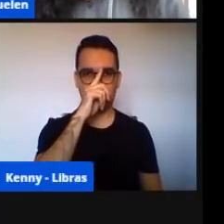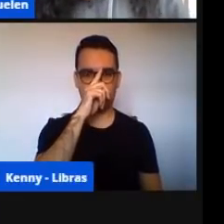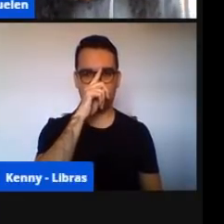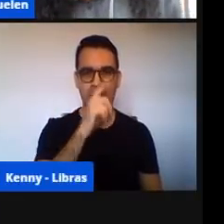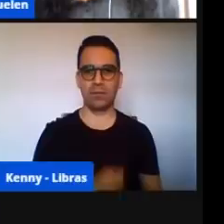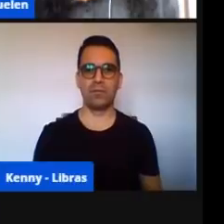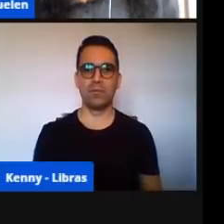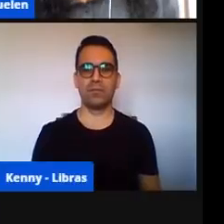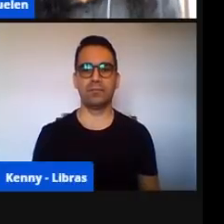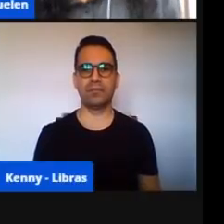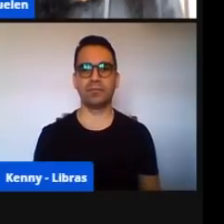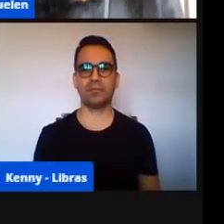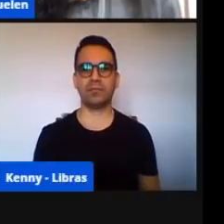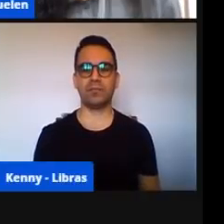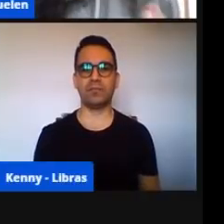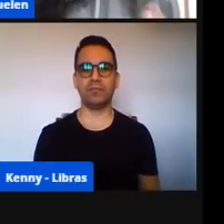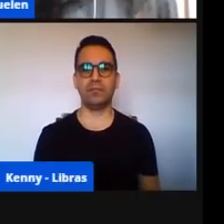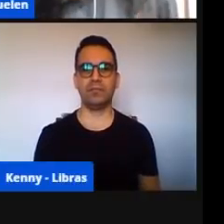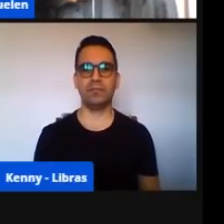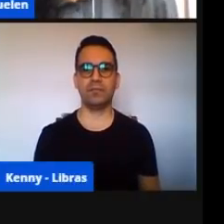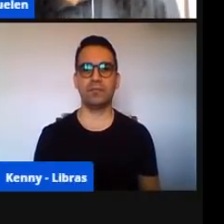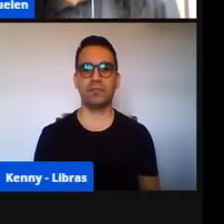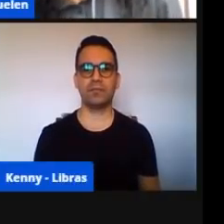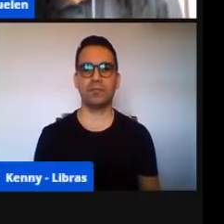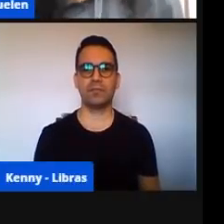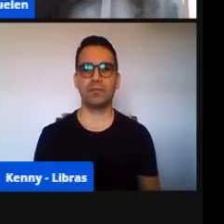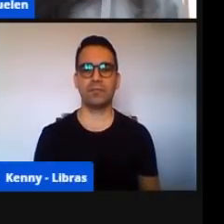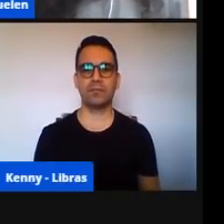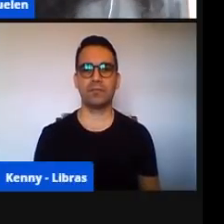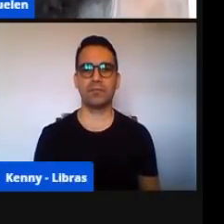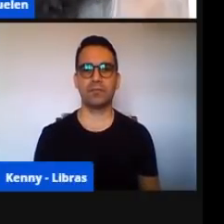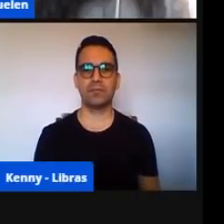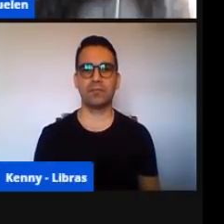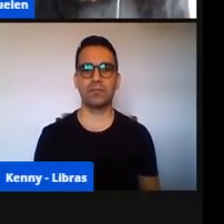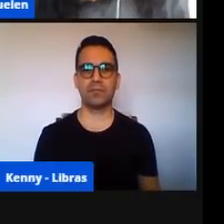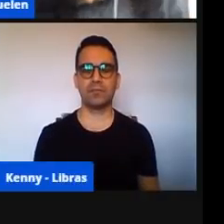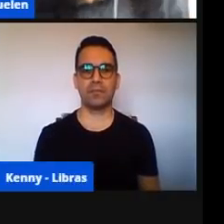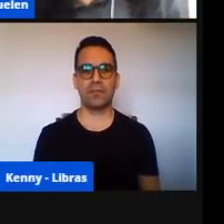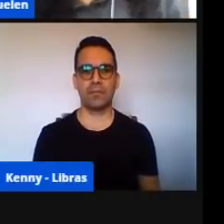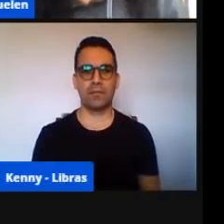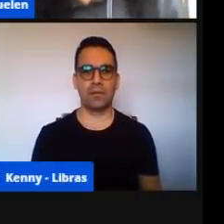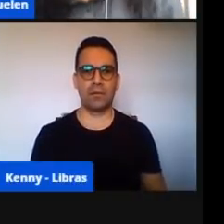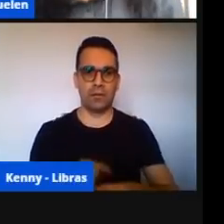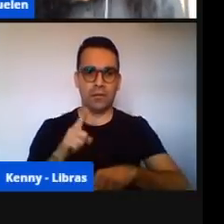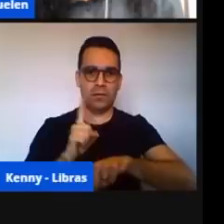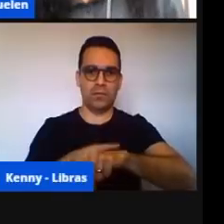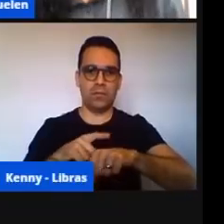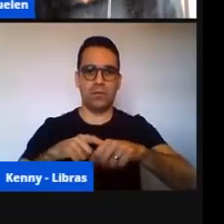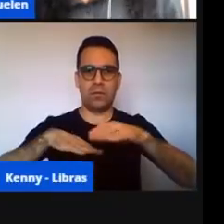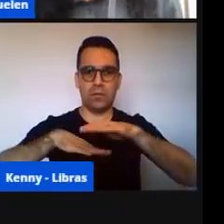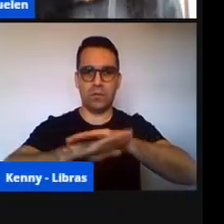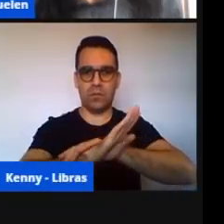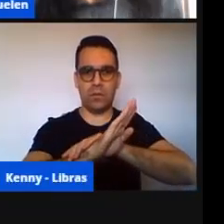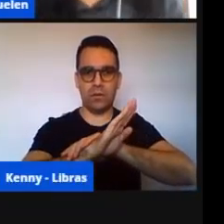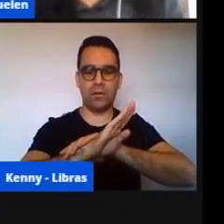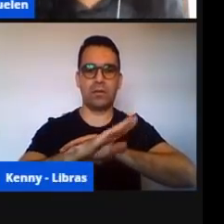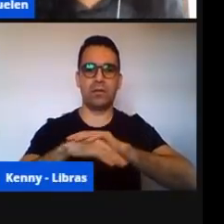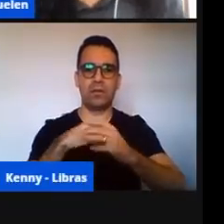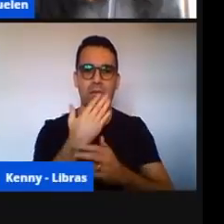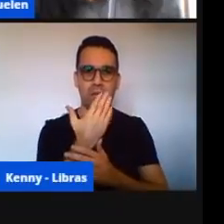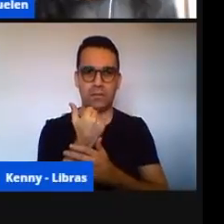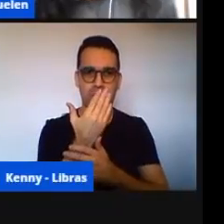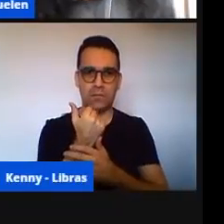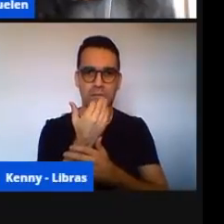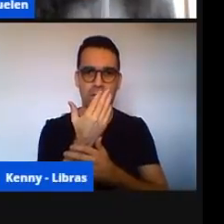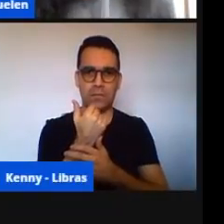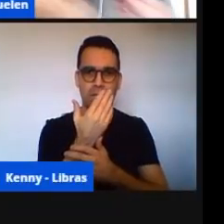No armazenamento desse produto, então, você recebeu, você fez a limpeza da embalagem de modo adequado,